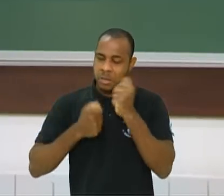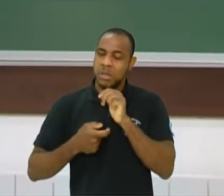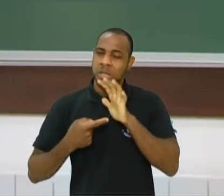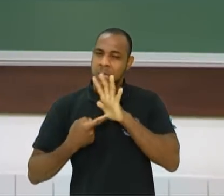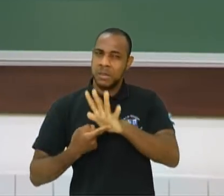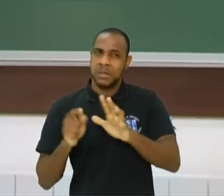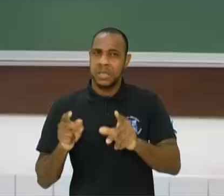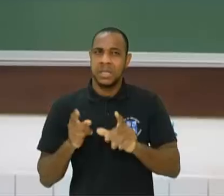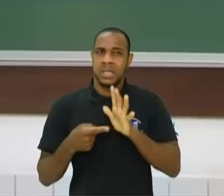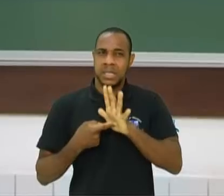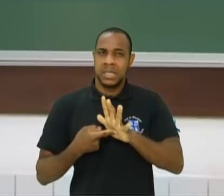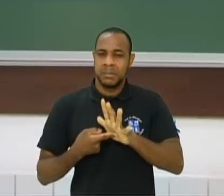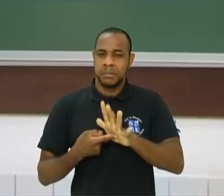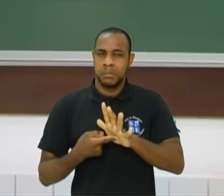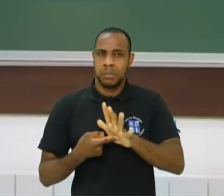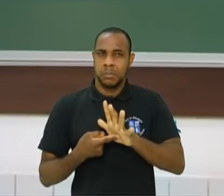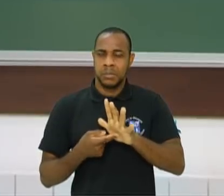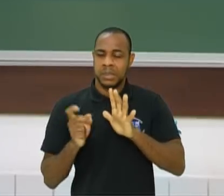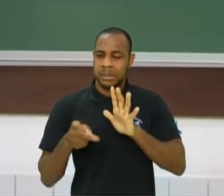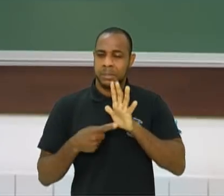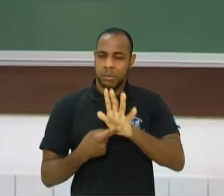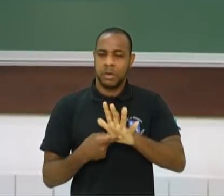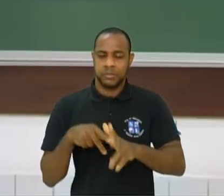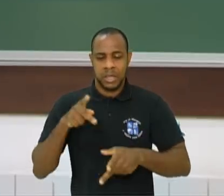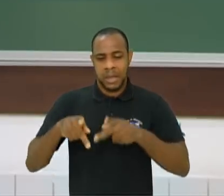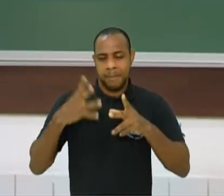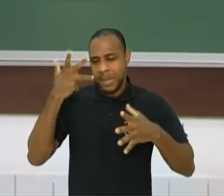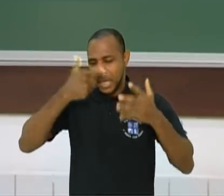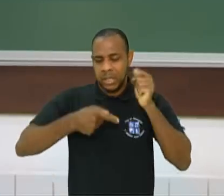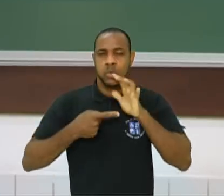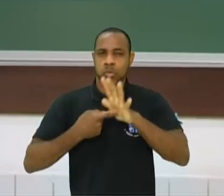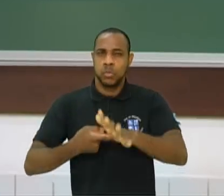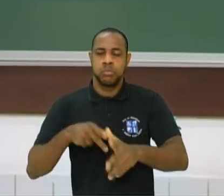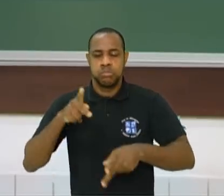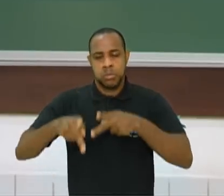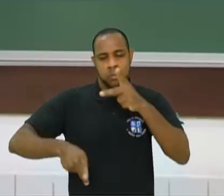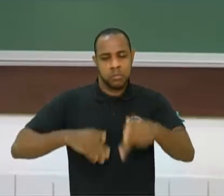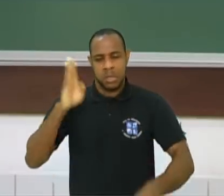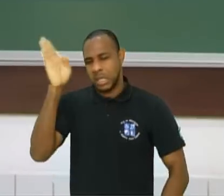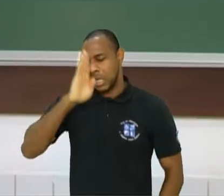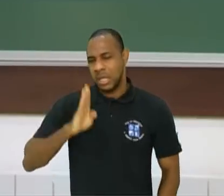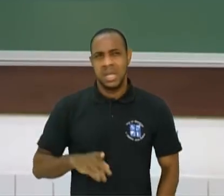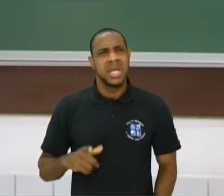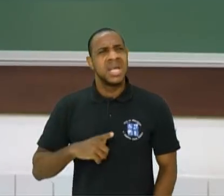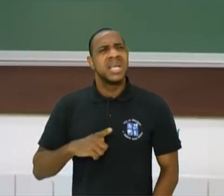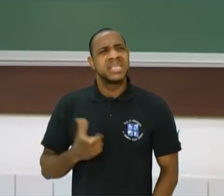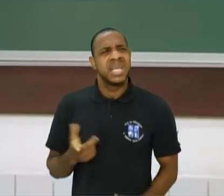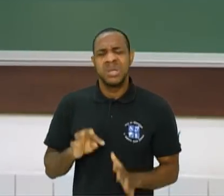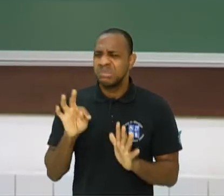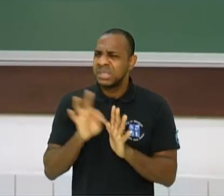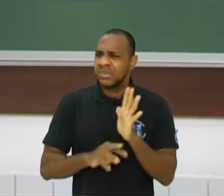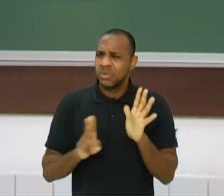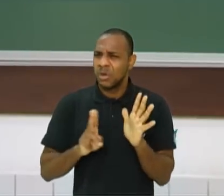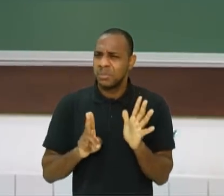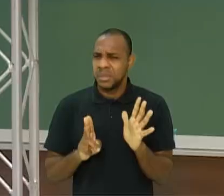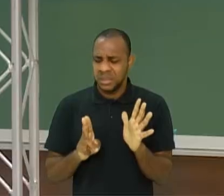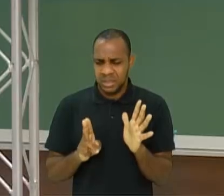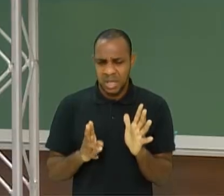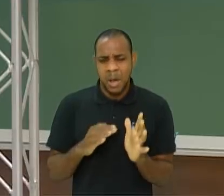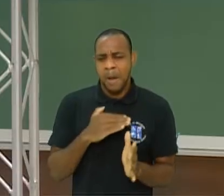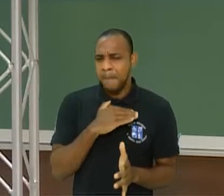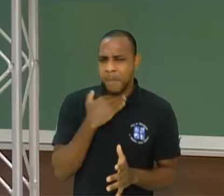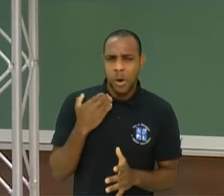a beleza, né, dos povos brasileiros. Inclusive, tem um texto dele chamado Morte e Vida Severina, que